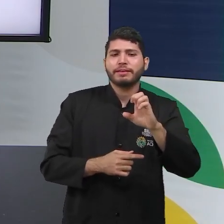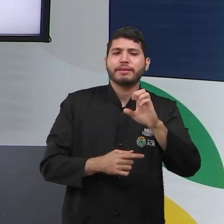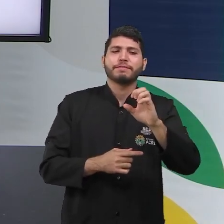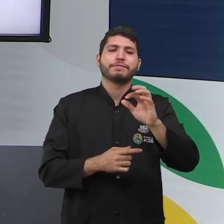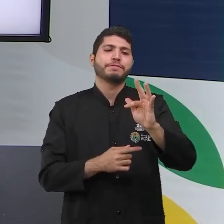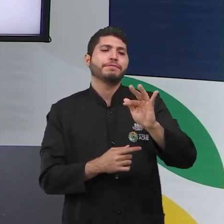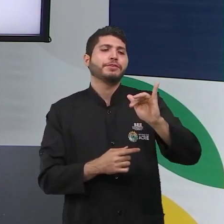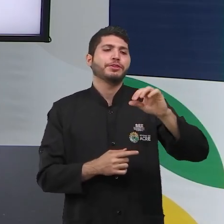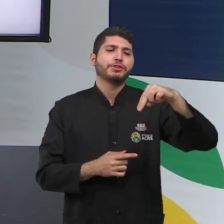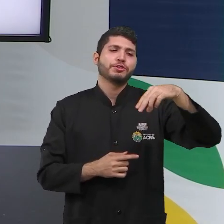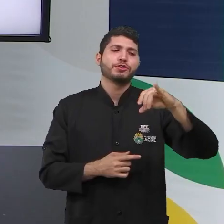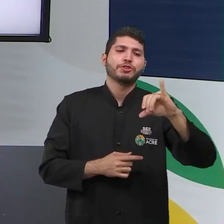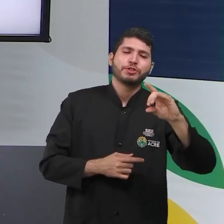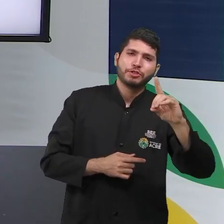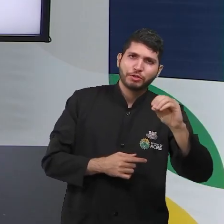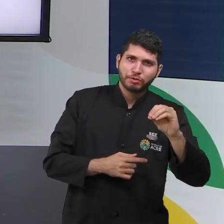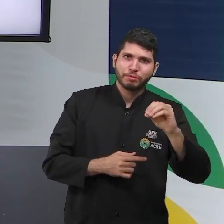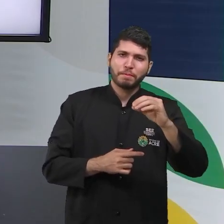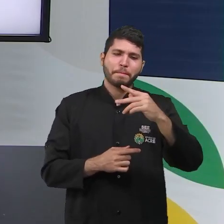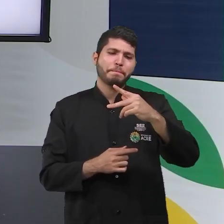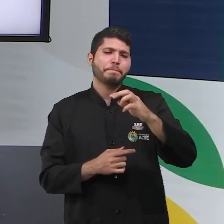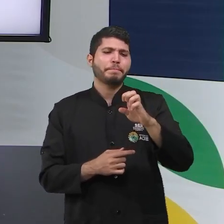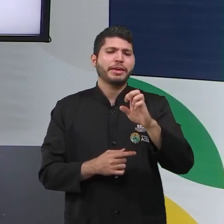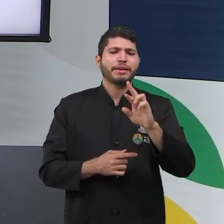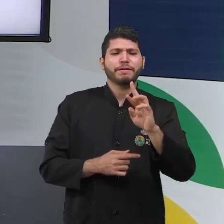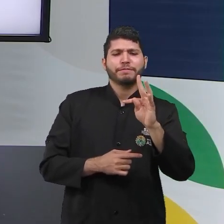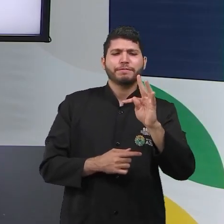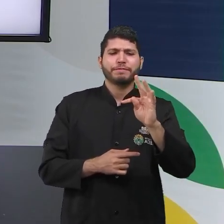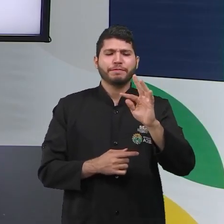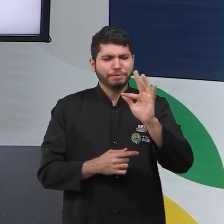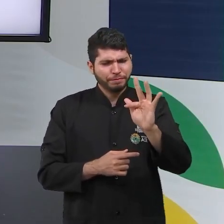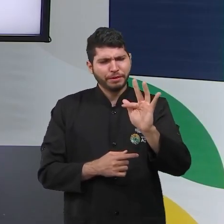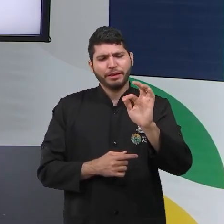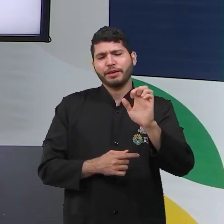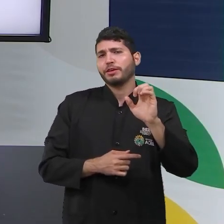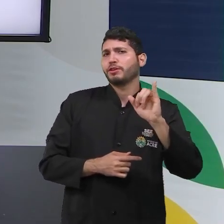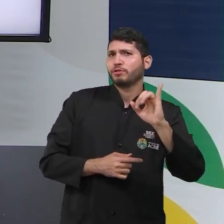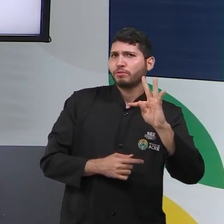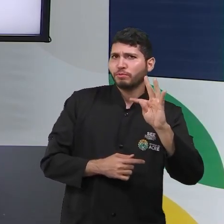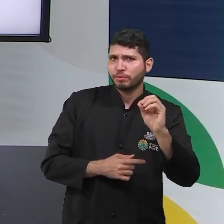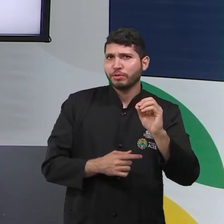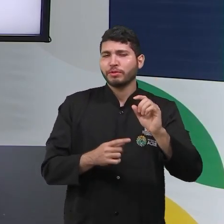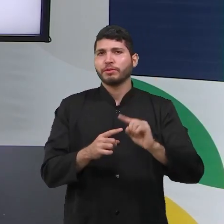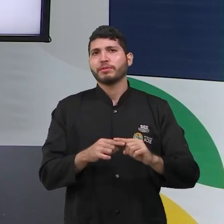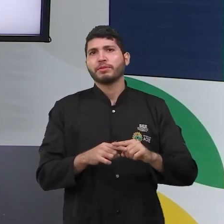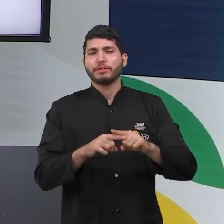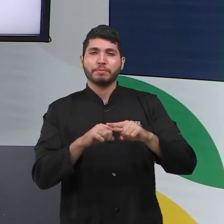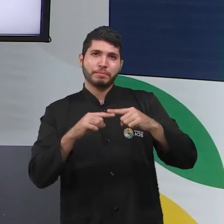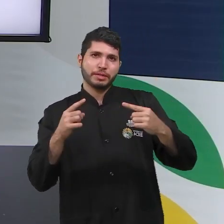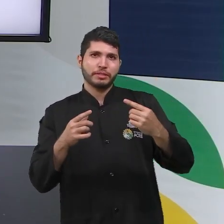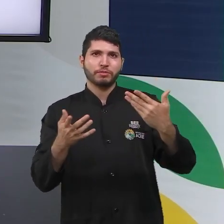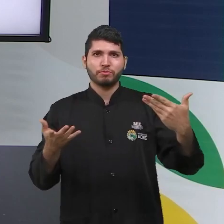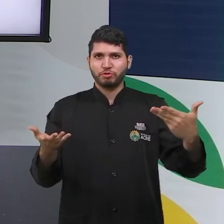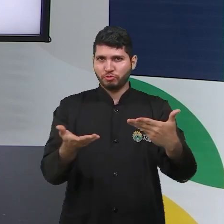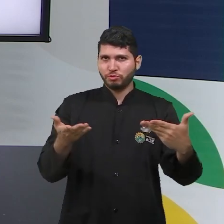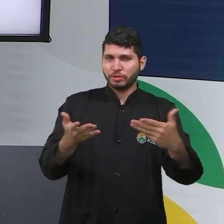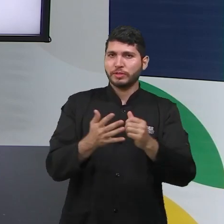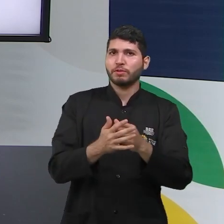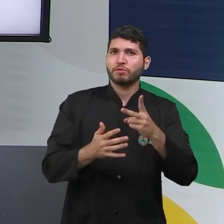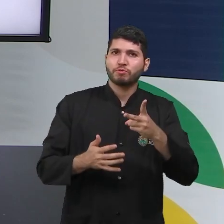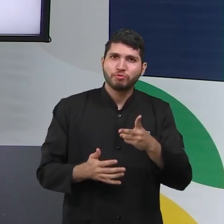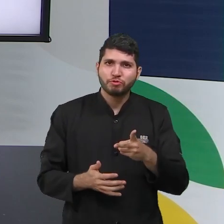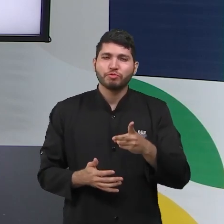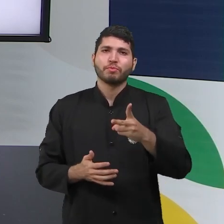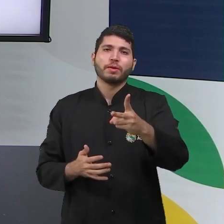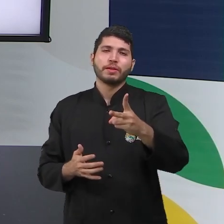imperfeito. Porém, na aula de hoje, nós vamos falar daquele passado que ele está em continuidade, ele não foi totalmente encerrado,